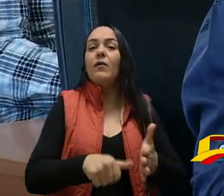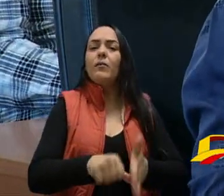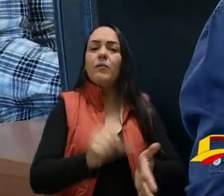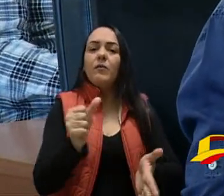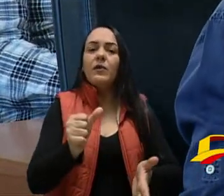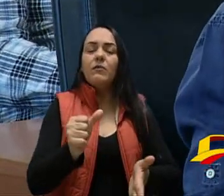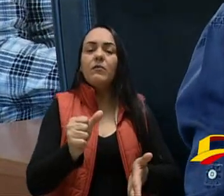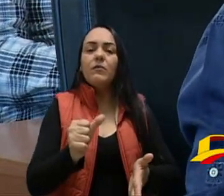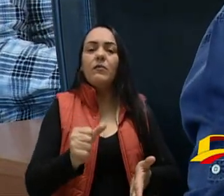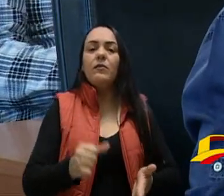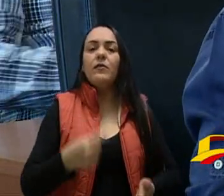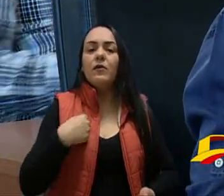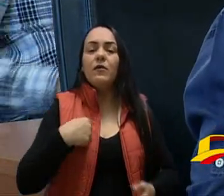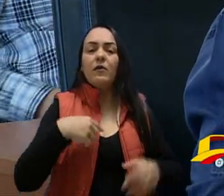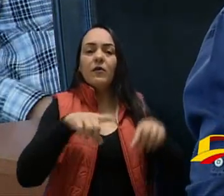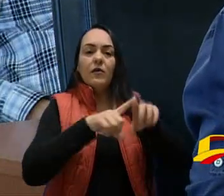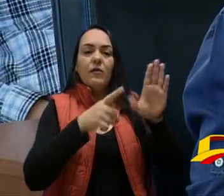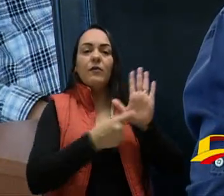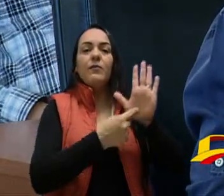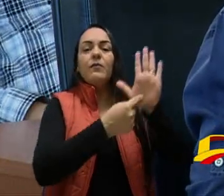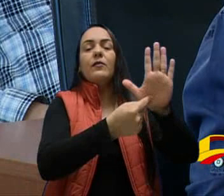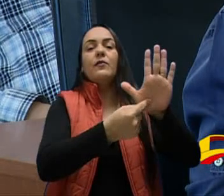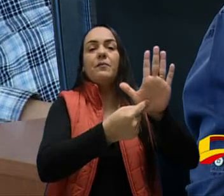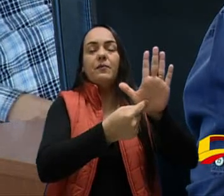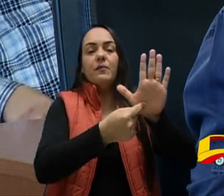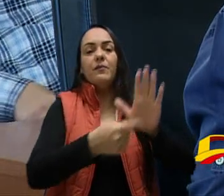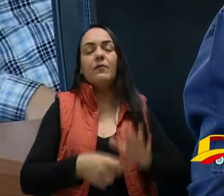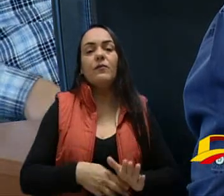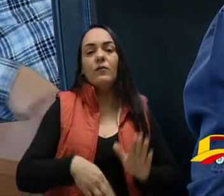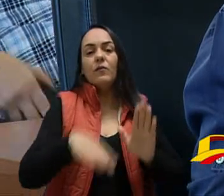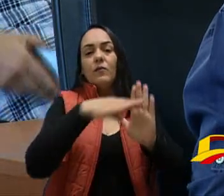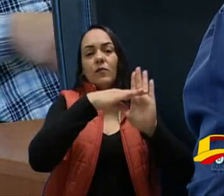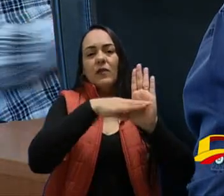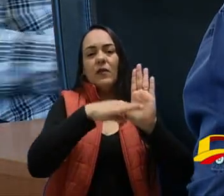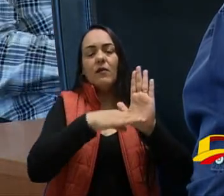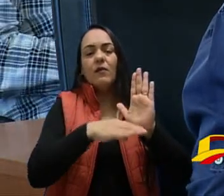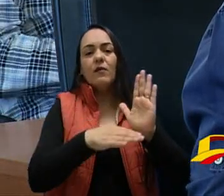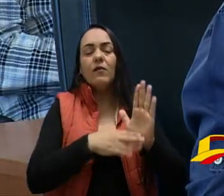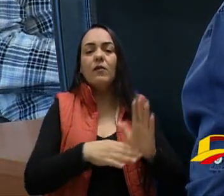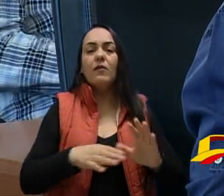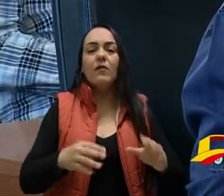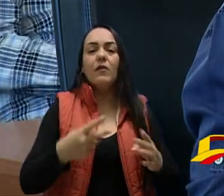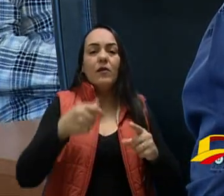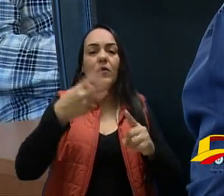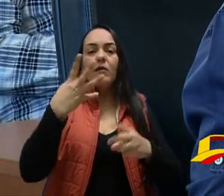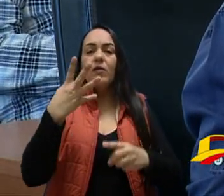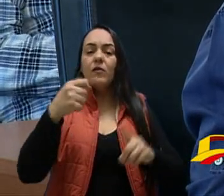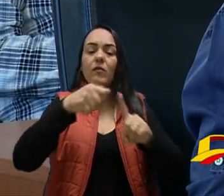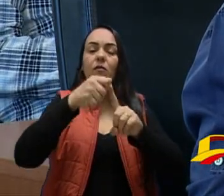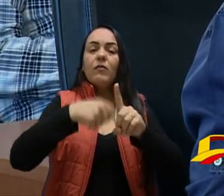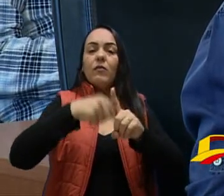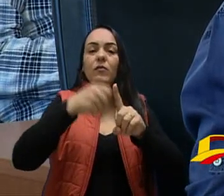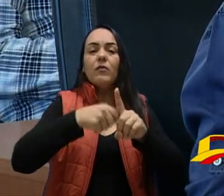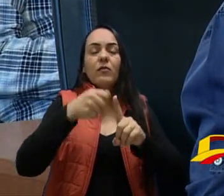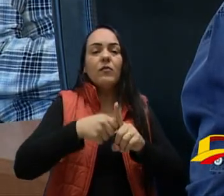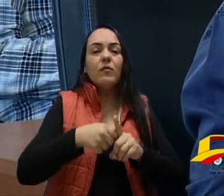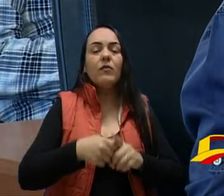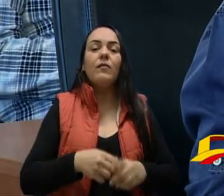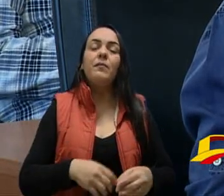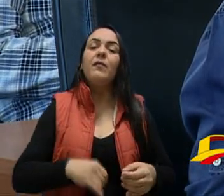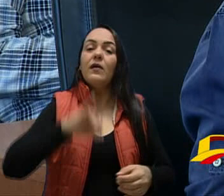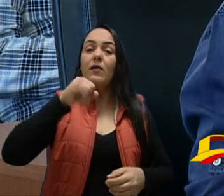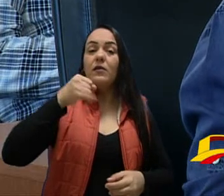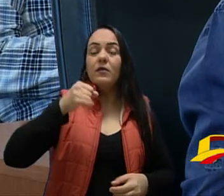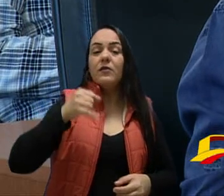primeiro aqui ademir no quadro aqui de recursos ordinários recebido no quadrimestre com o lms eu entendo aquele